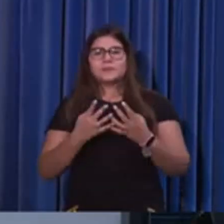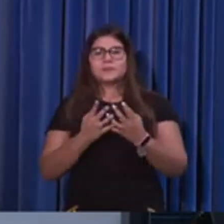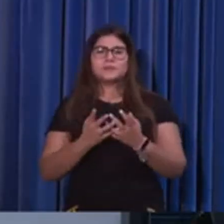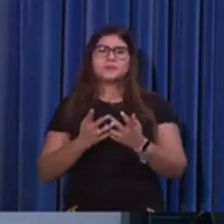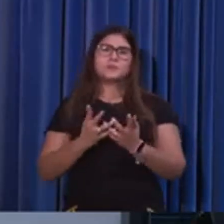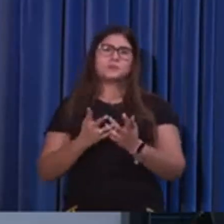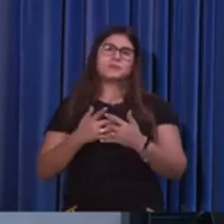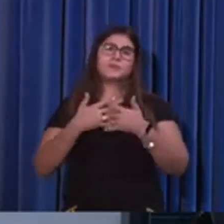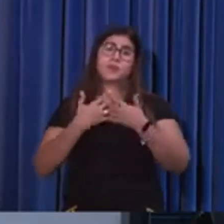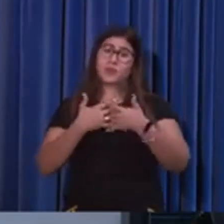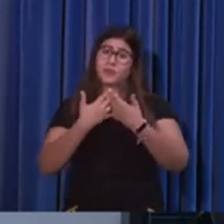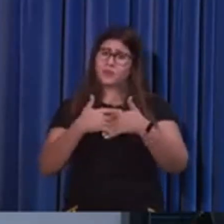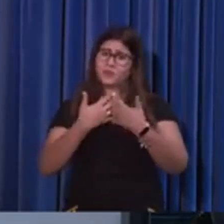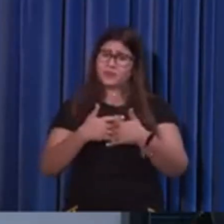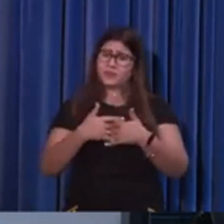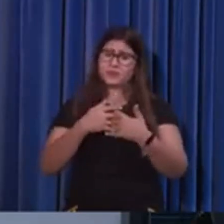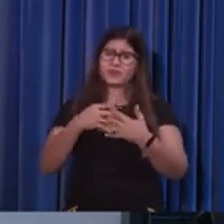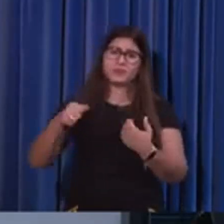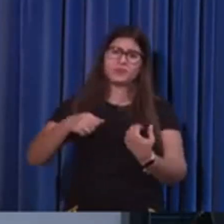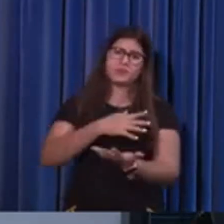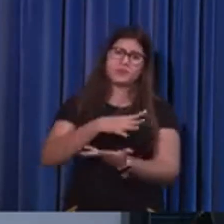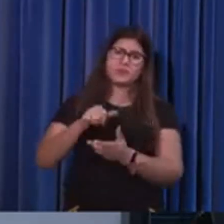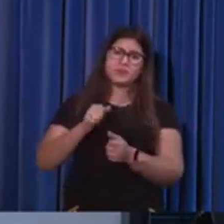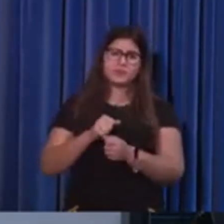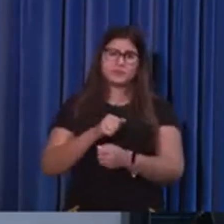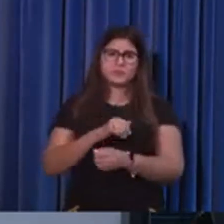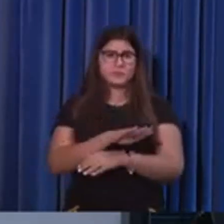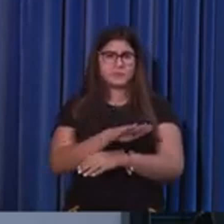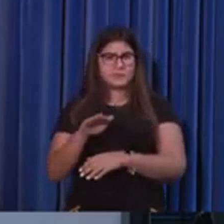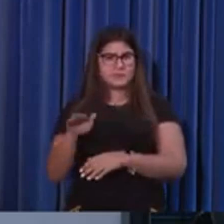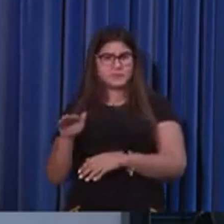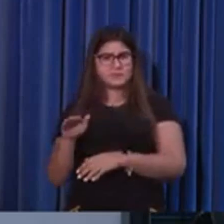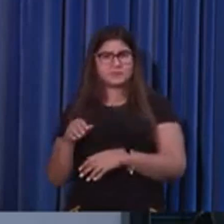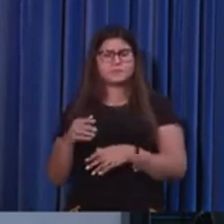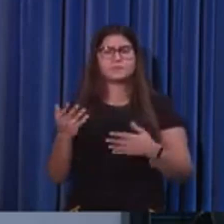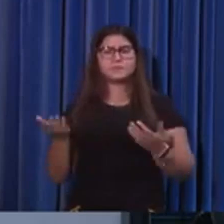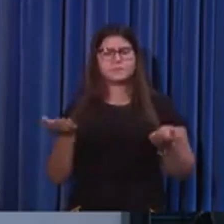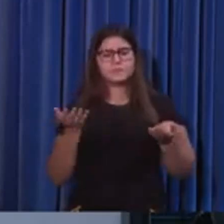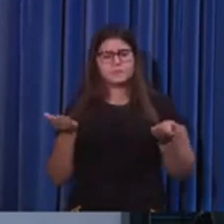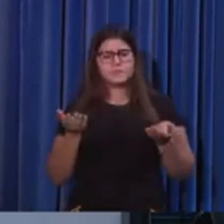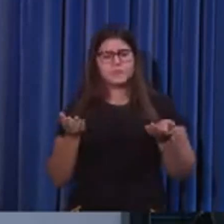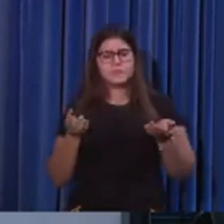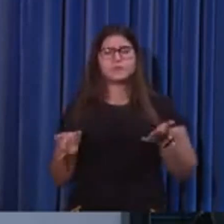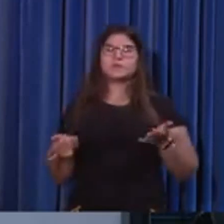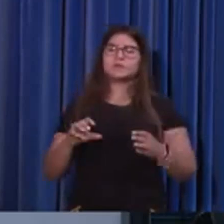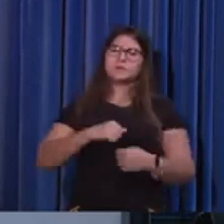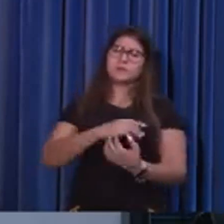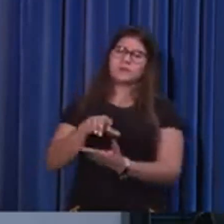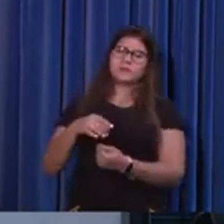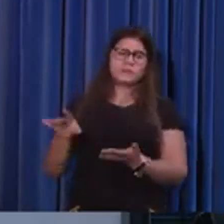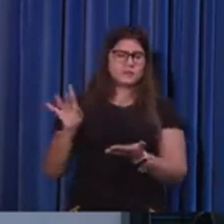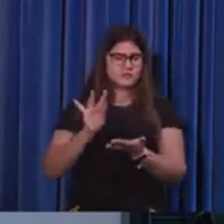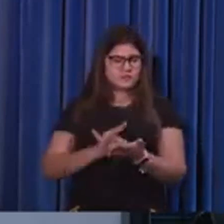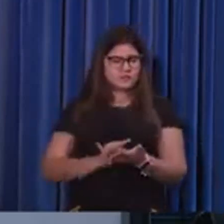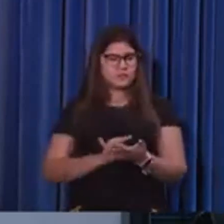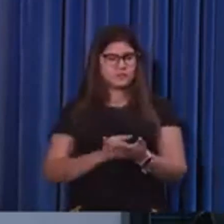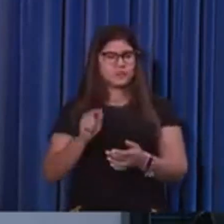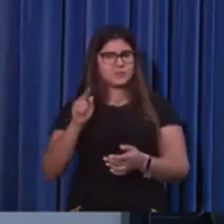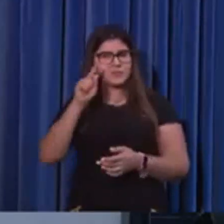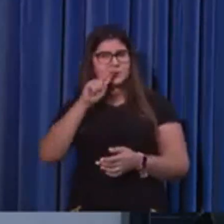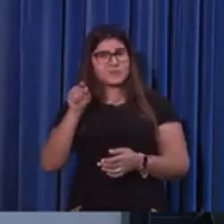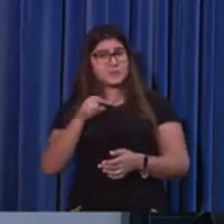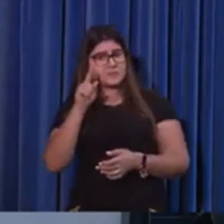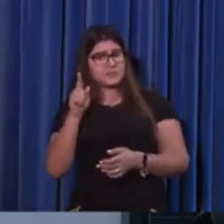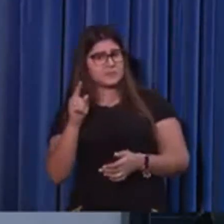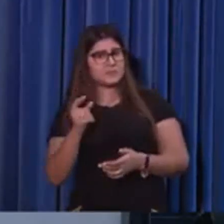conceito mudou. Hoje nós entendemos que a terra é de fato redonda, ou oval, como muitos dizem,